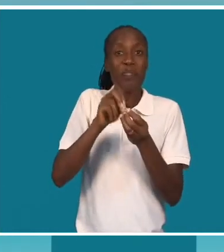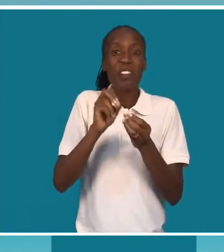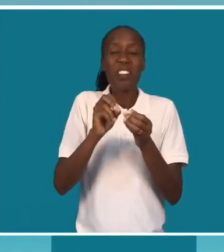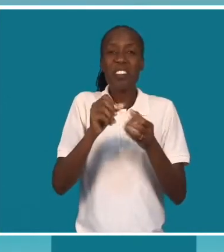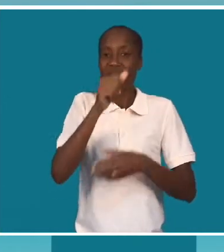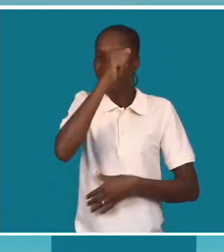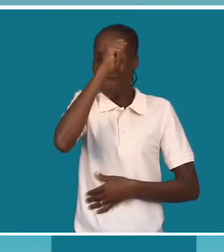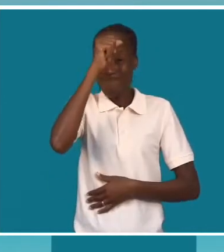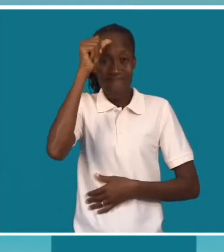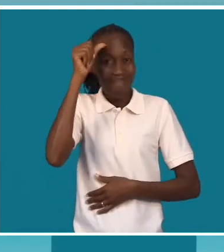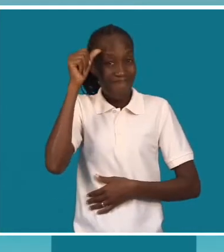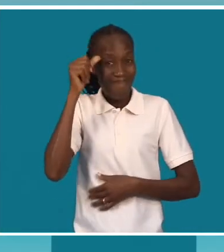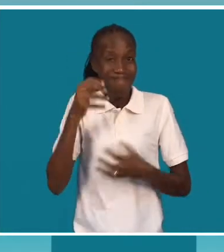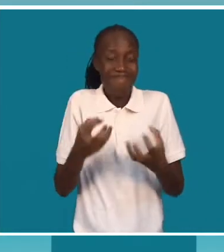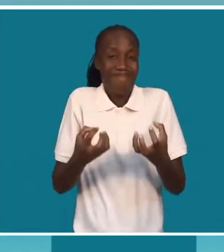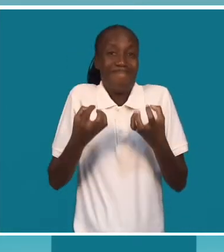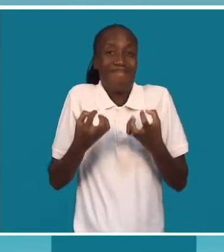ação.